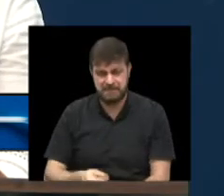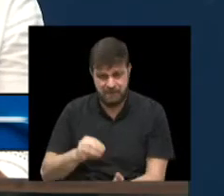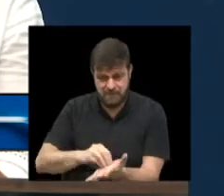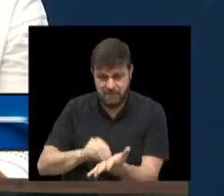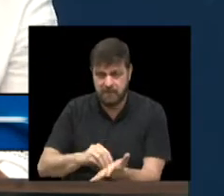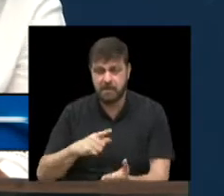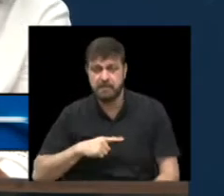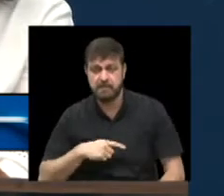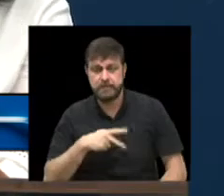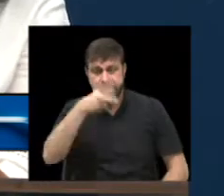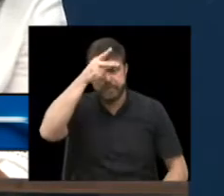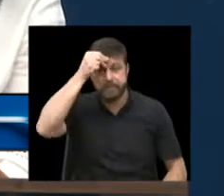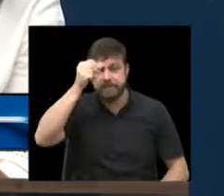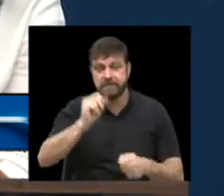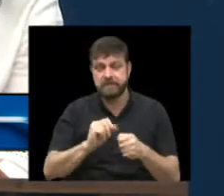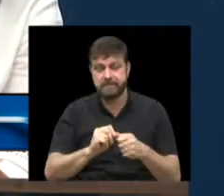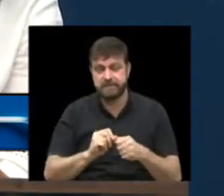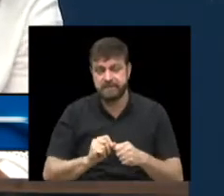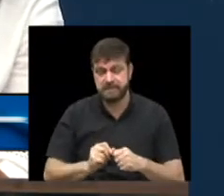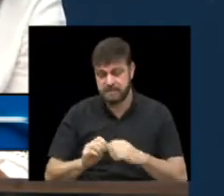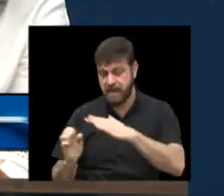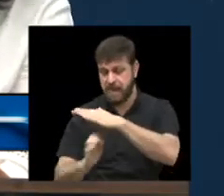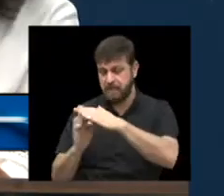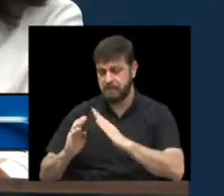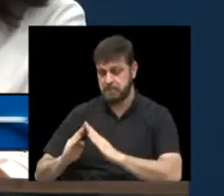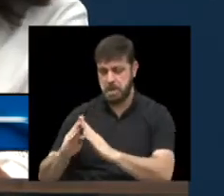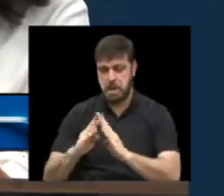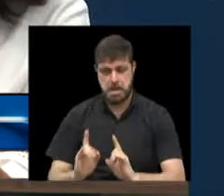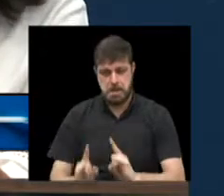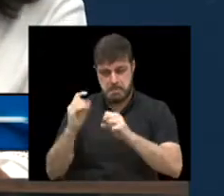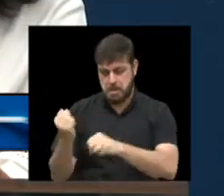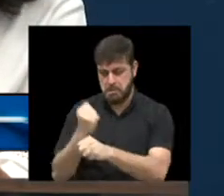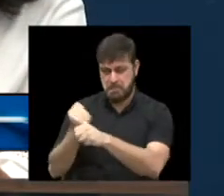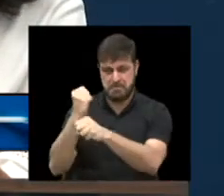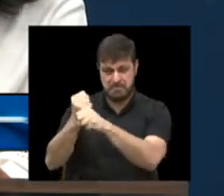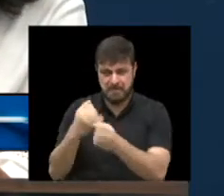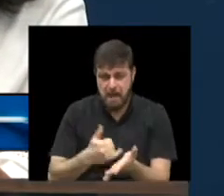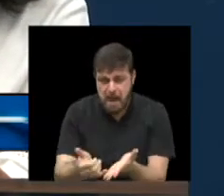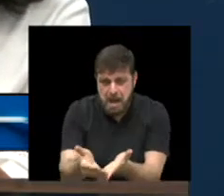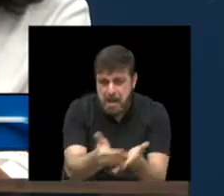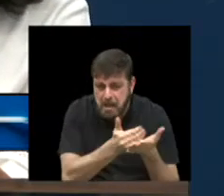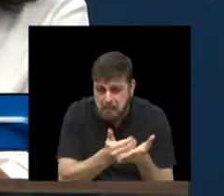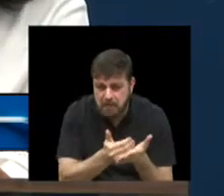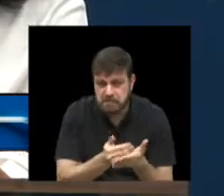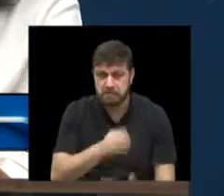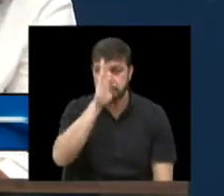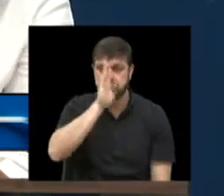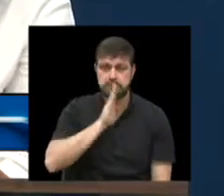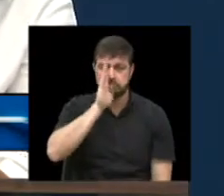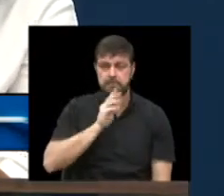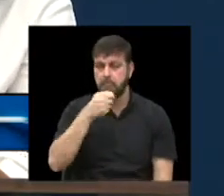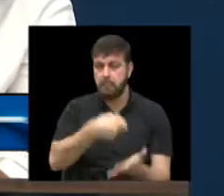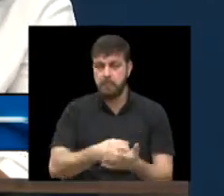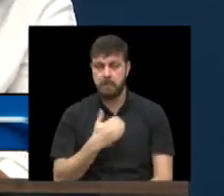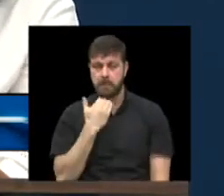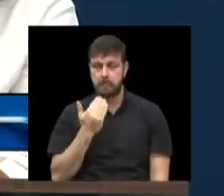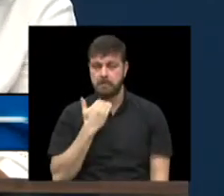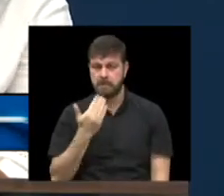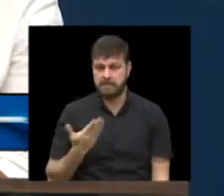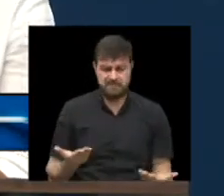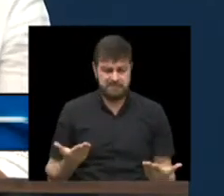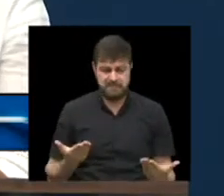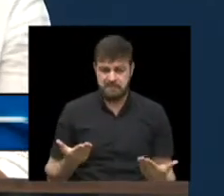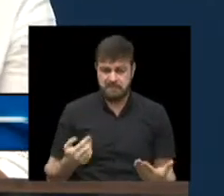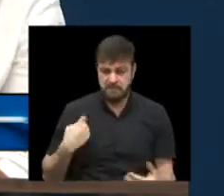isenção fiscal para os empreendimentos imobiliários. Portanto, a discussão não dá para você dar argumento técnico para resolver